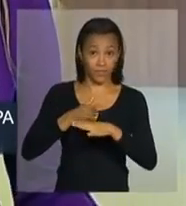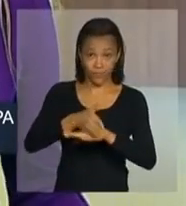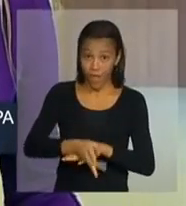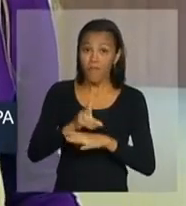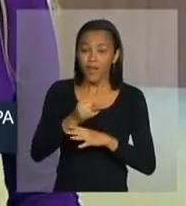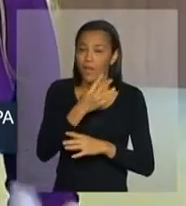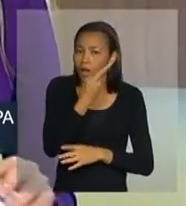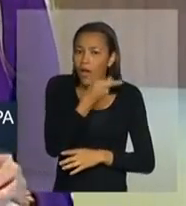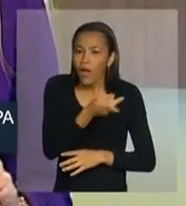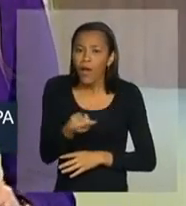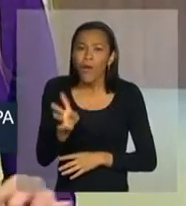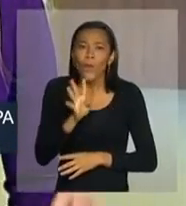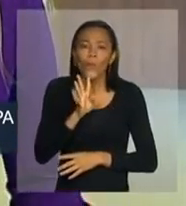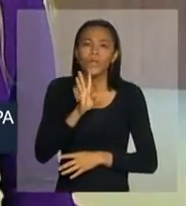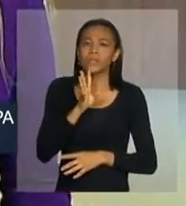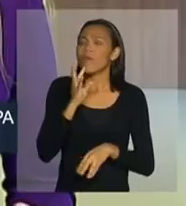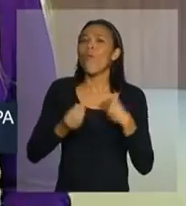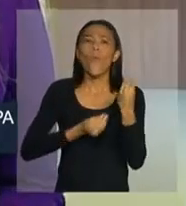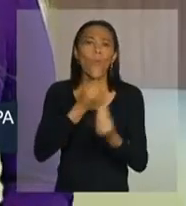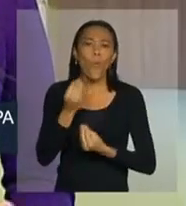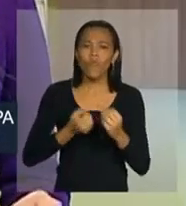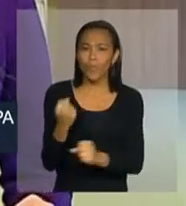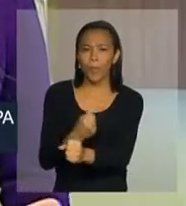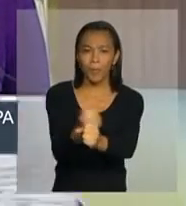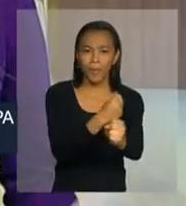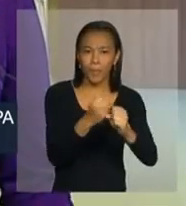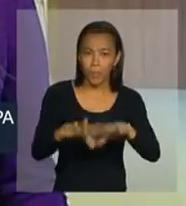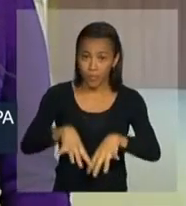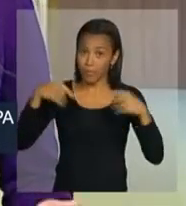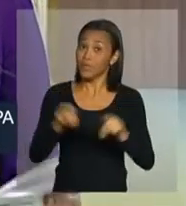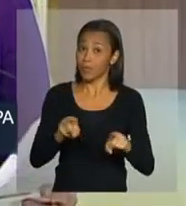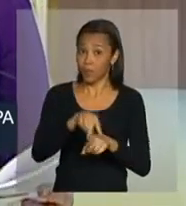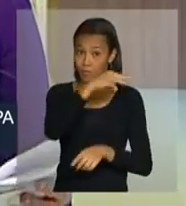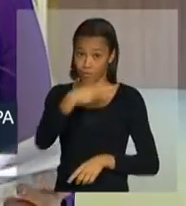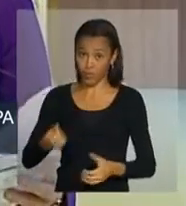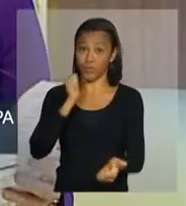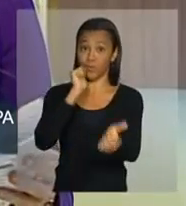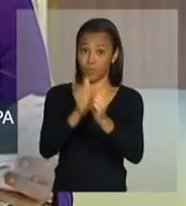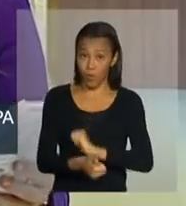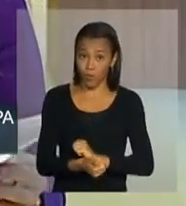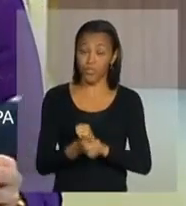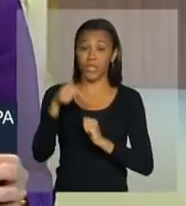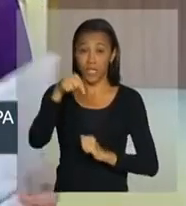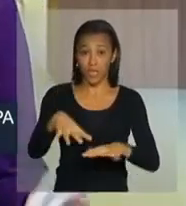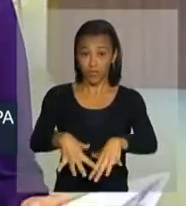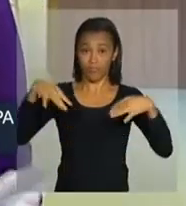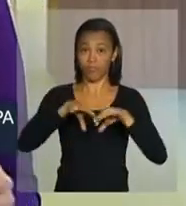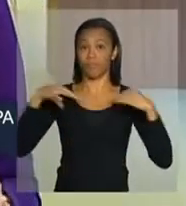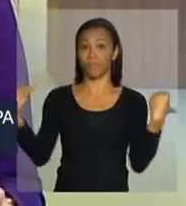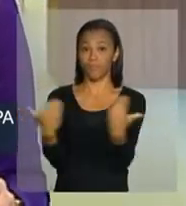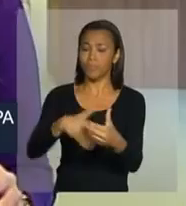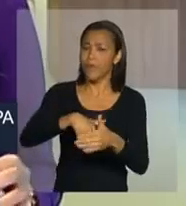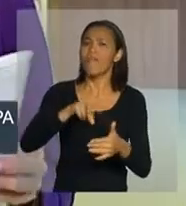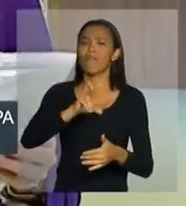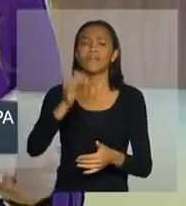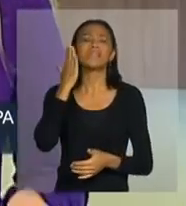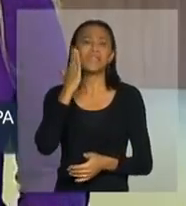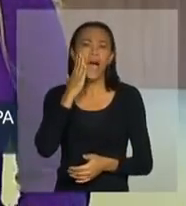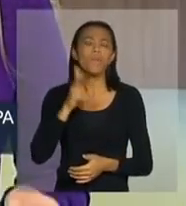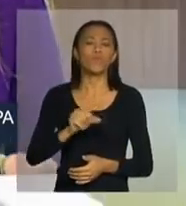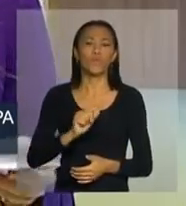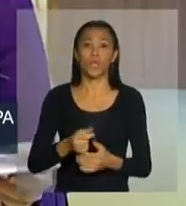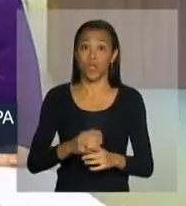vai conhecer como como ficou o Castelão. Também o ministro do esporte, Aldo Rebelo. E o Castelão já se sabe que aqui vai ser realizado